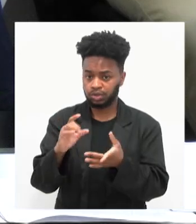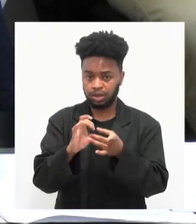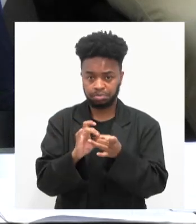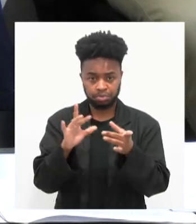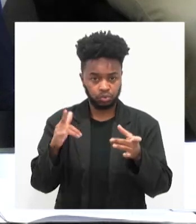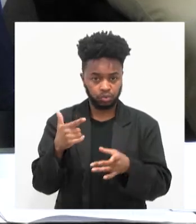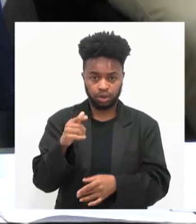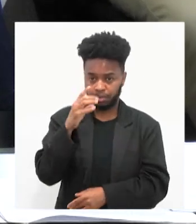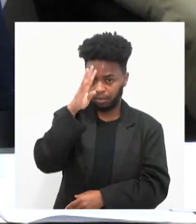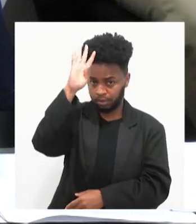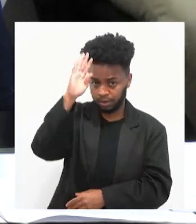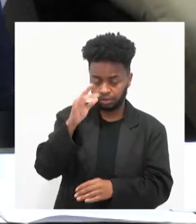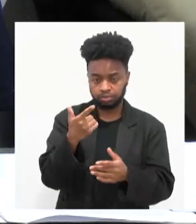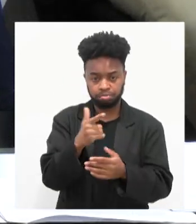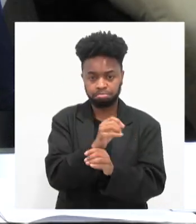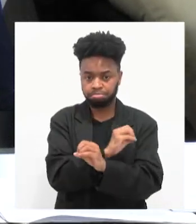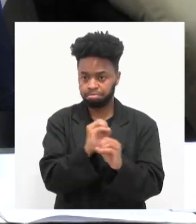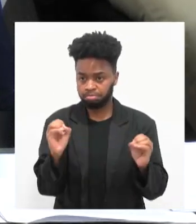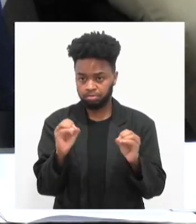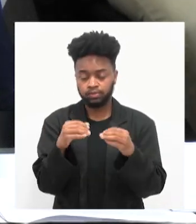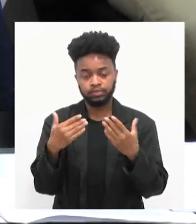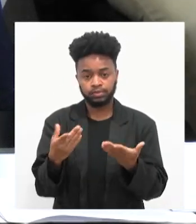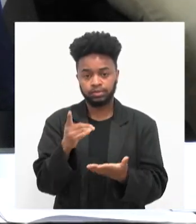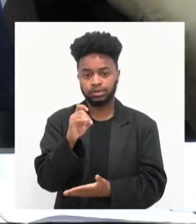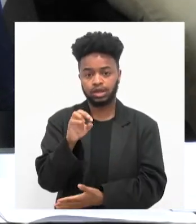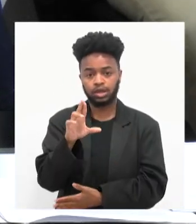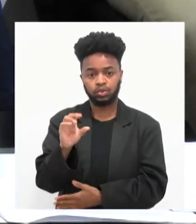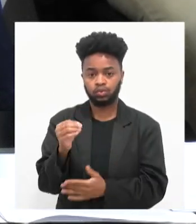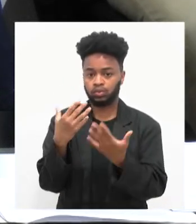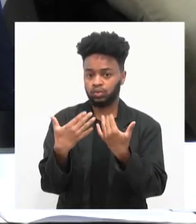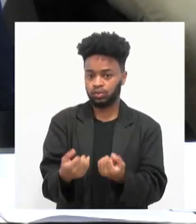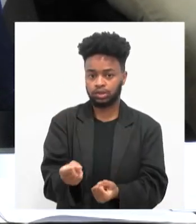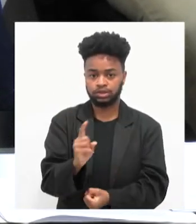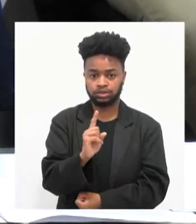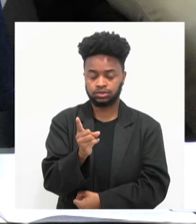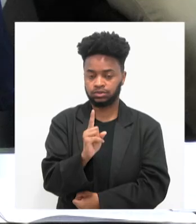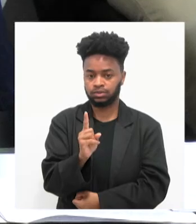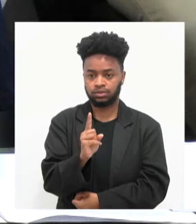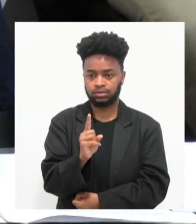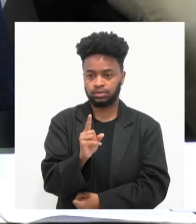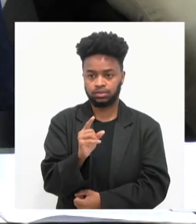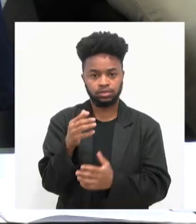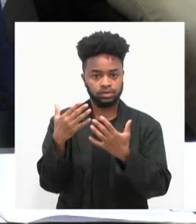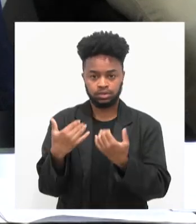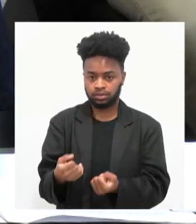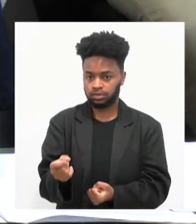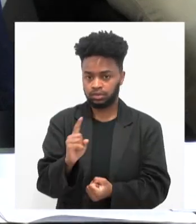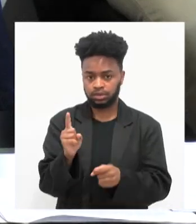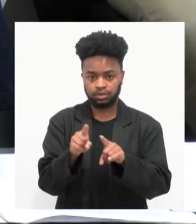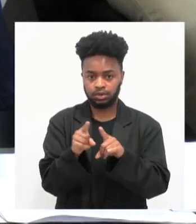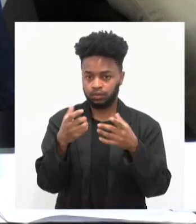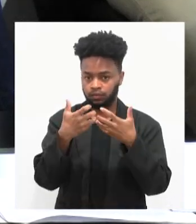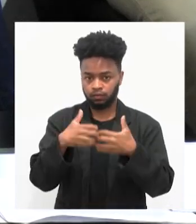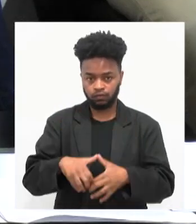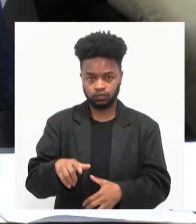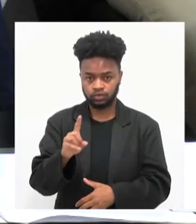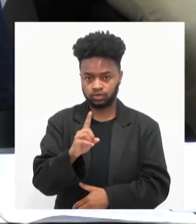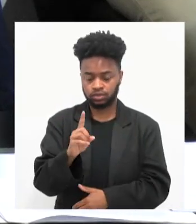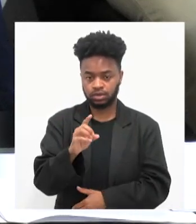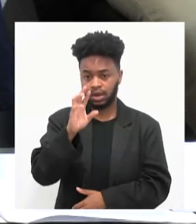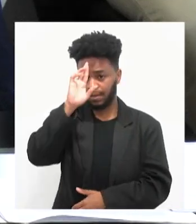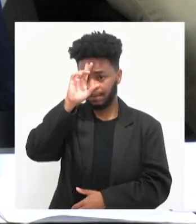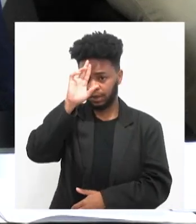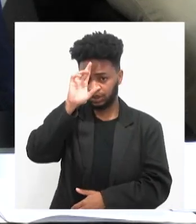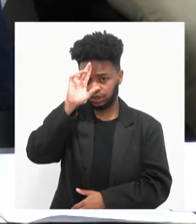bombeiro. Então, Muito o Detro não aceitou, Já vamos lá. não aceitou e não está funcionando. E Não- Mesquita? Ah,